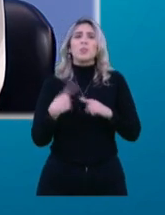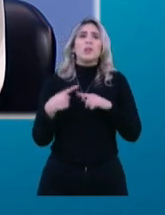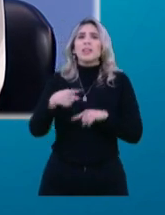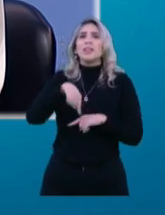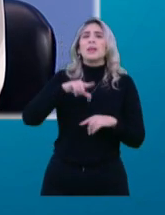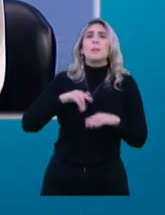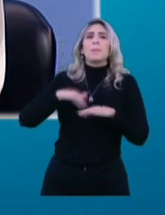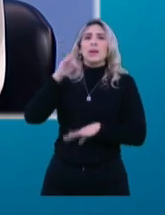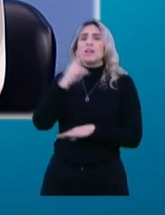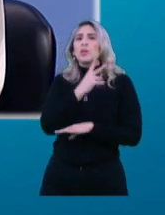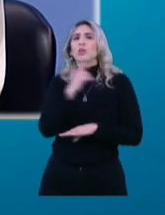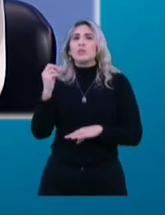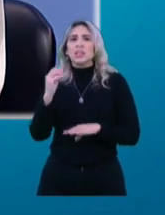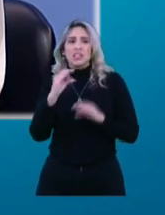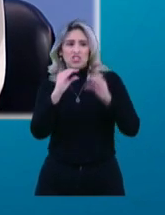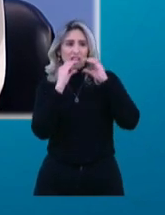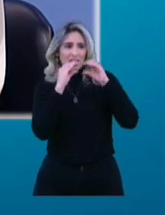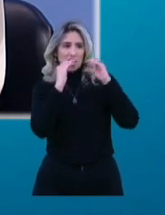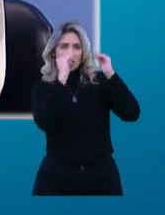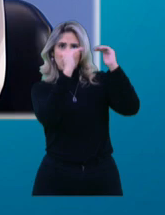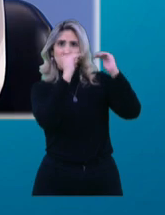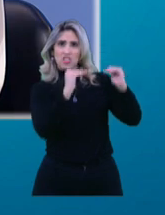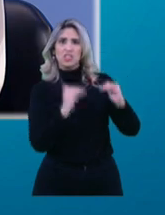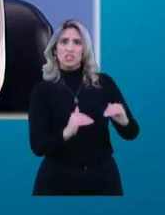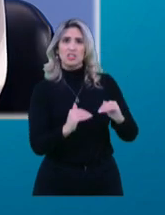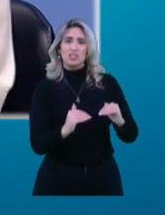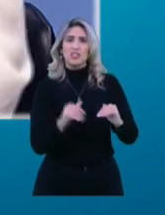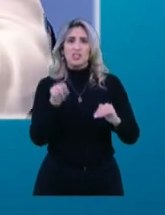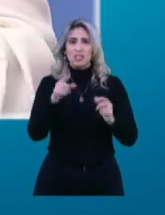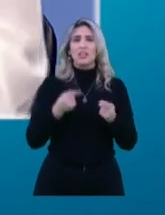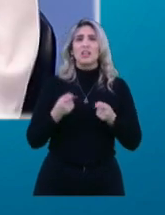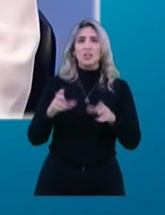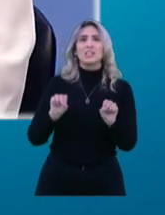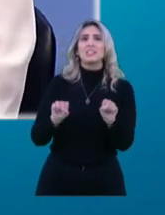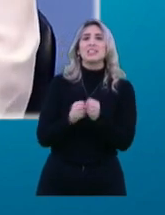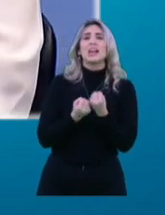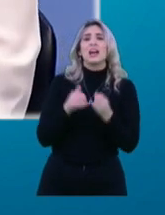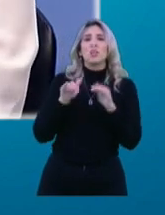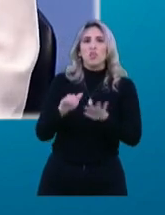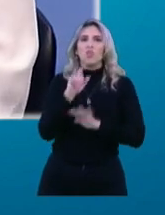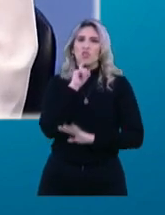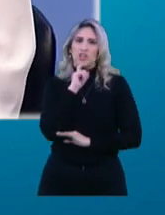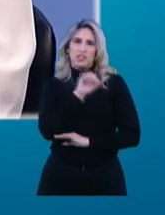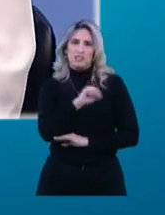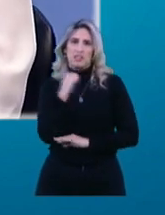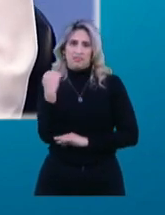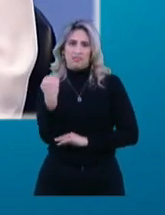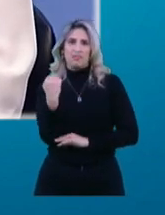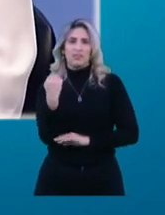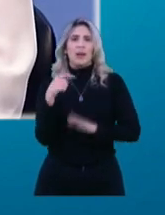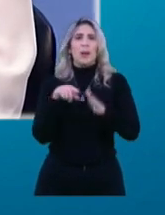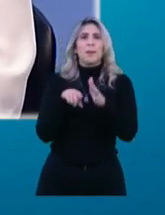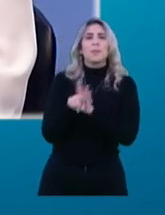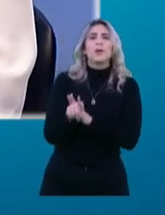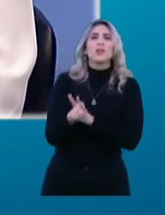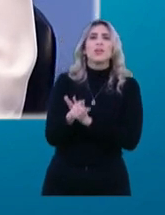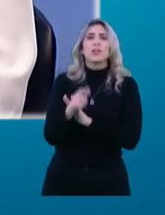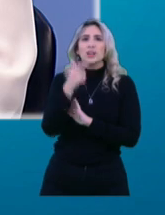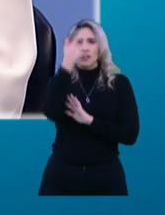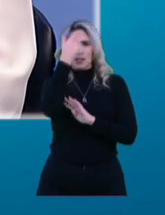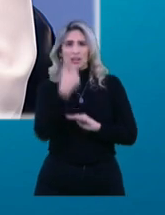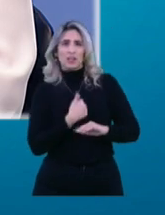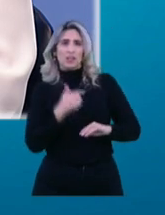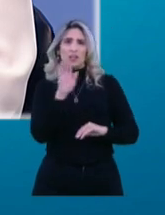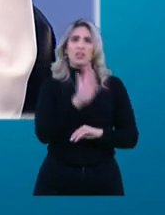estava com mais de 200 hambúrgueres do food truck que ele vende, estragando no freezer dele. Perguntando se eu, que